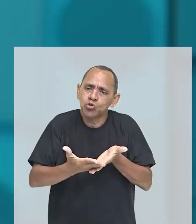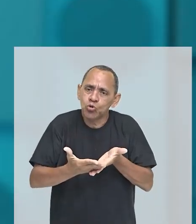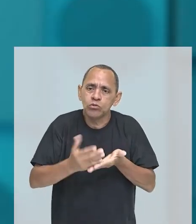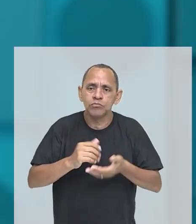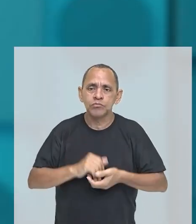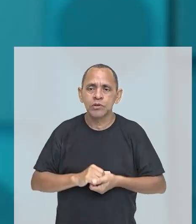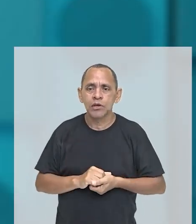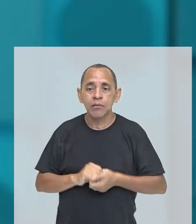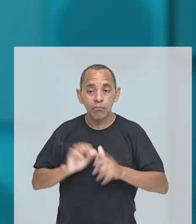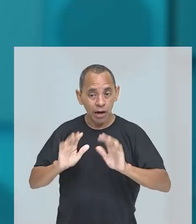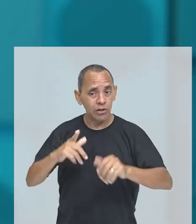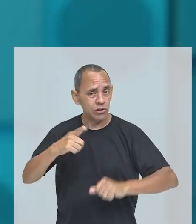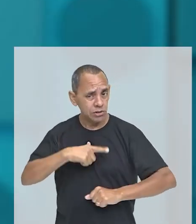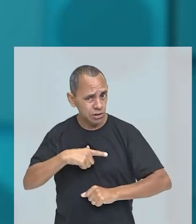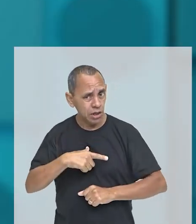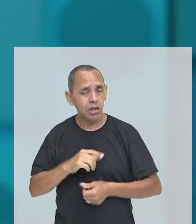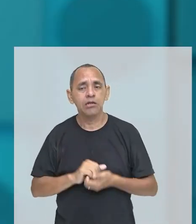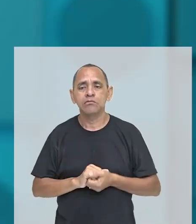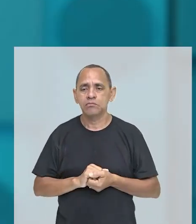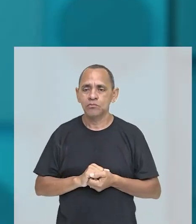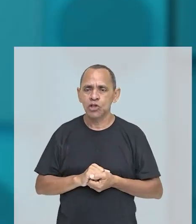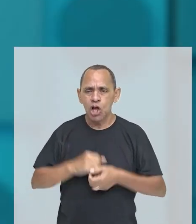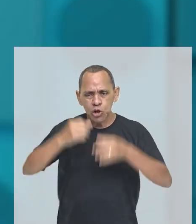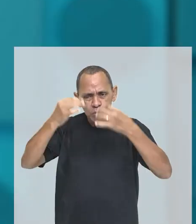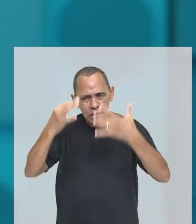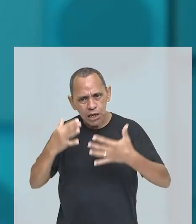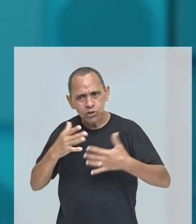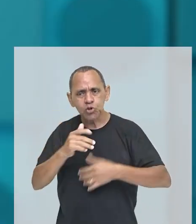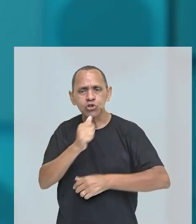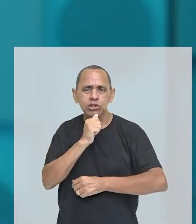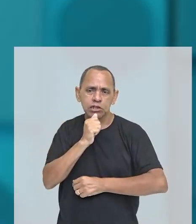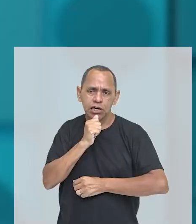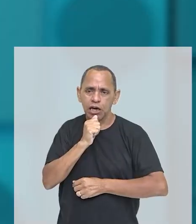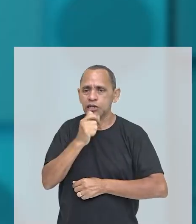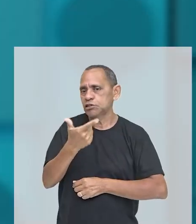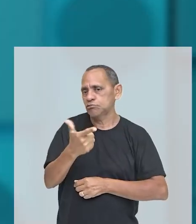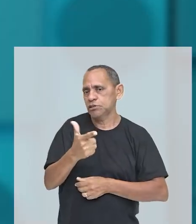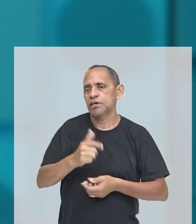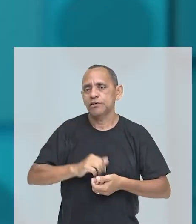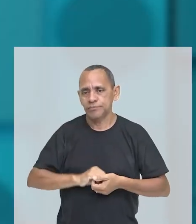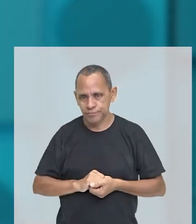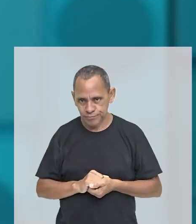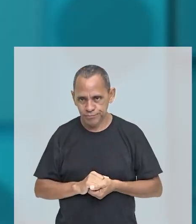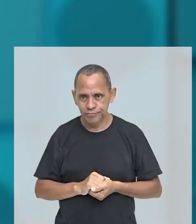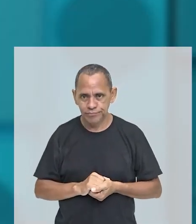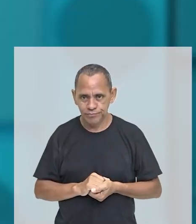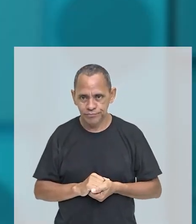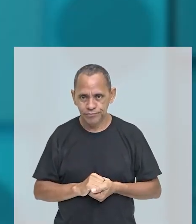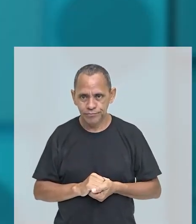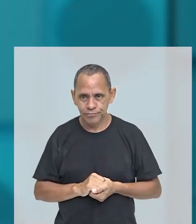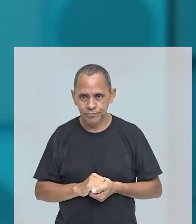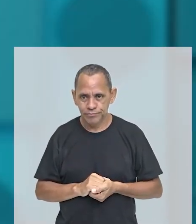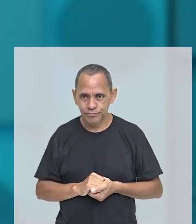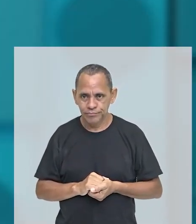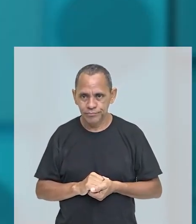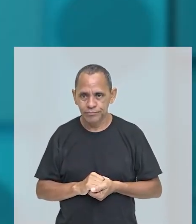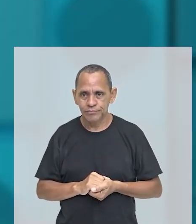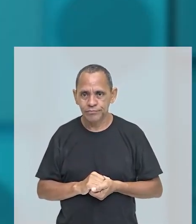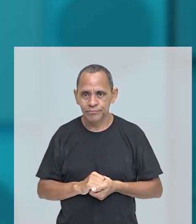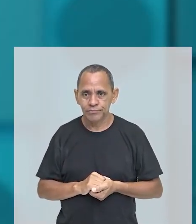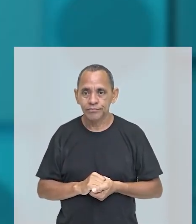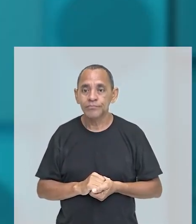que explicar, né? E esse processo aí, pelo jeito, vai demorar muito tempo ainda para se concretizar, né? Para saber de fato o que